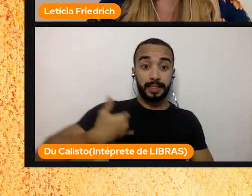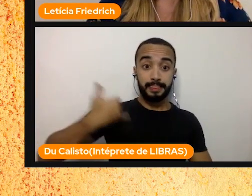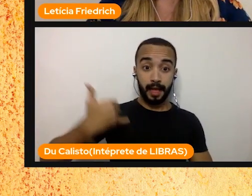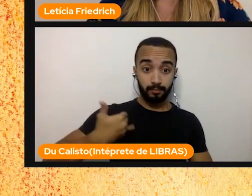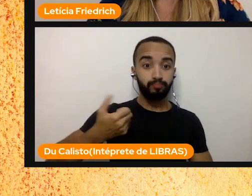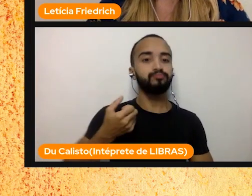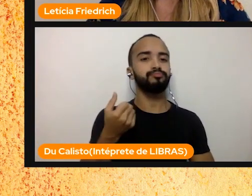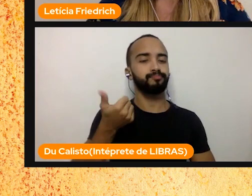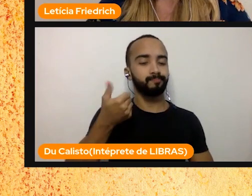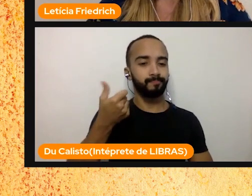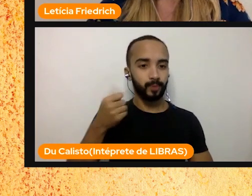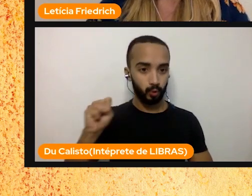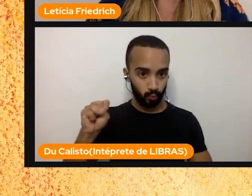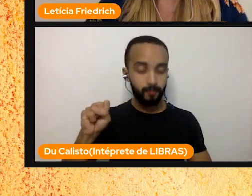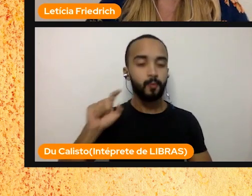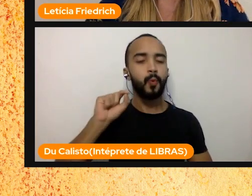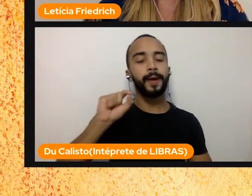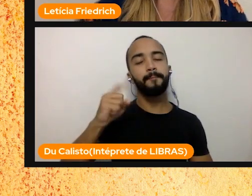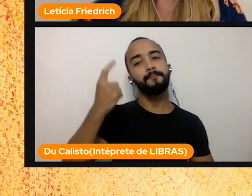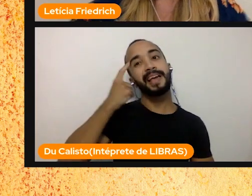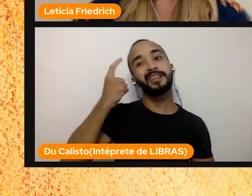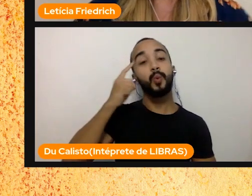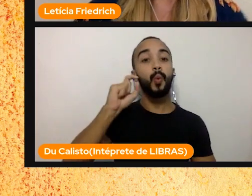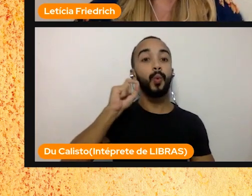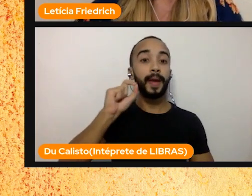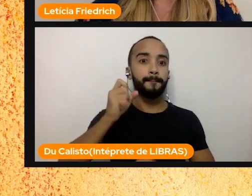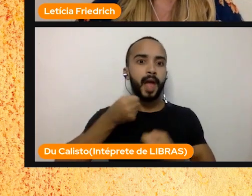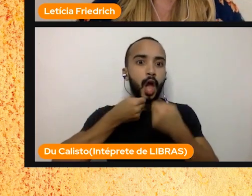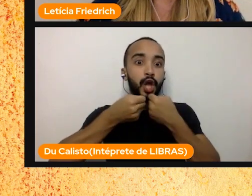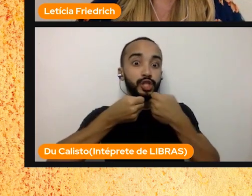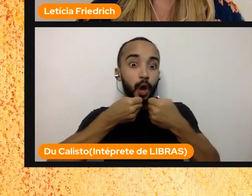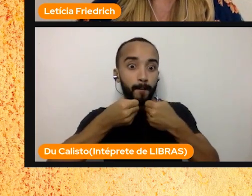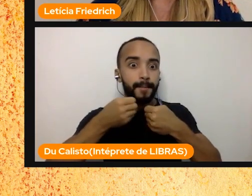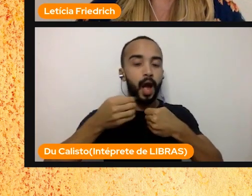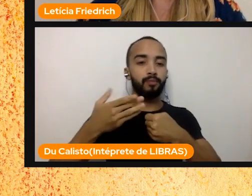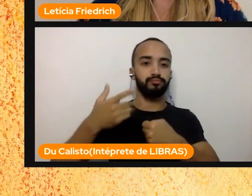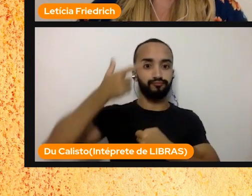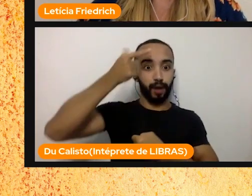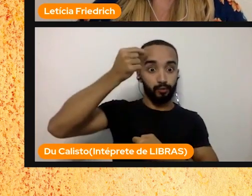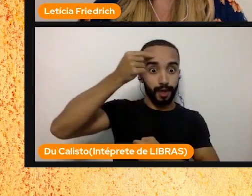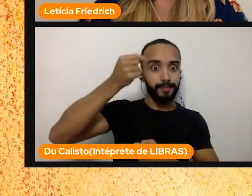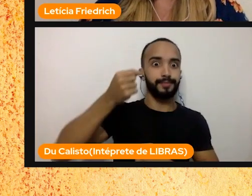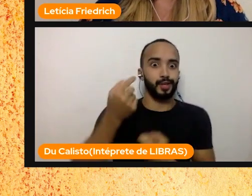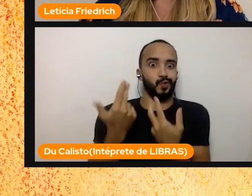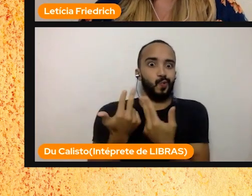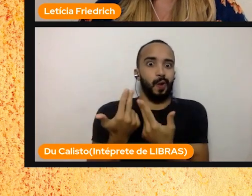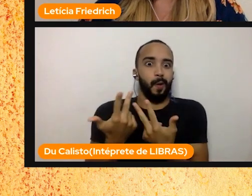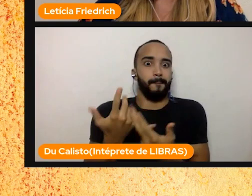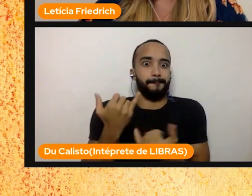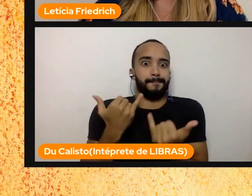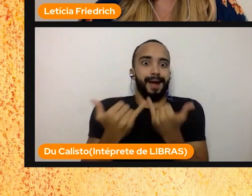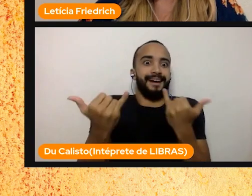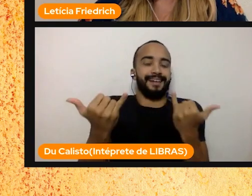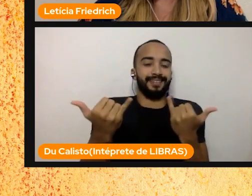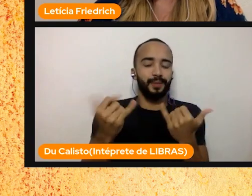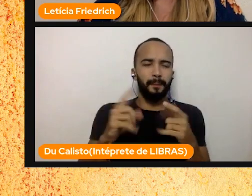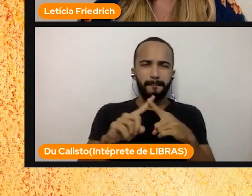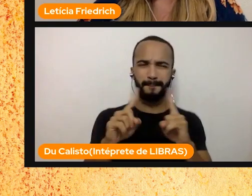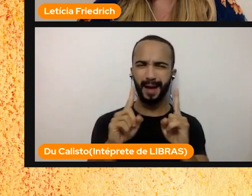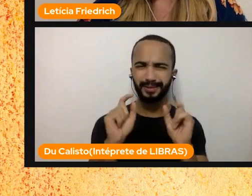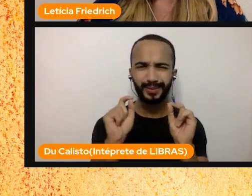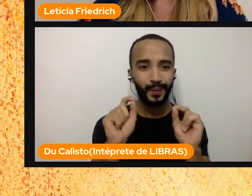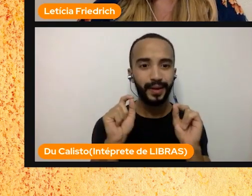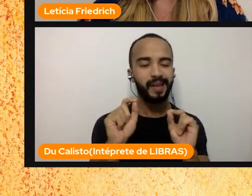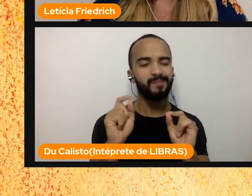que jornalismo fosse algo muito parecido, comunicação e tal. E eu fiz, depois percebi que não tem nada a ver com cinema, mas eu gostei